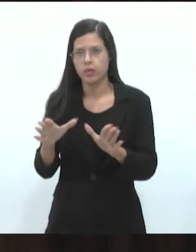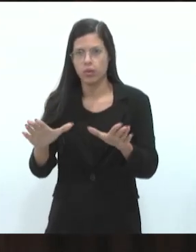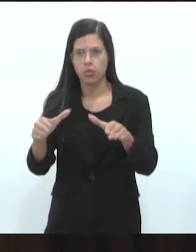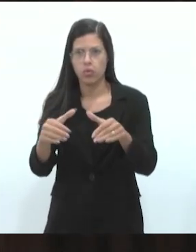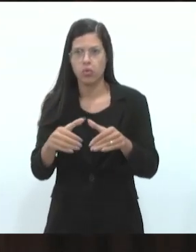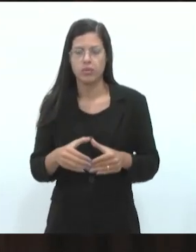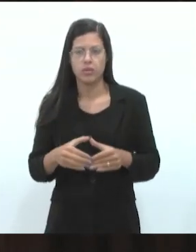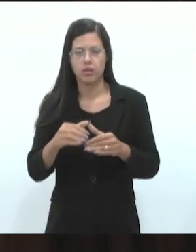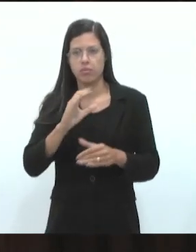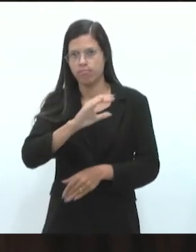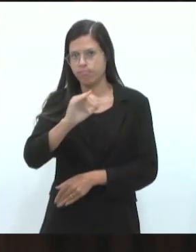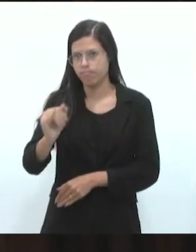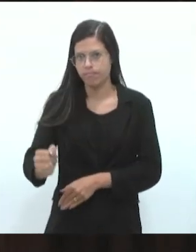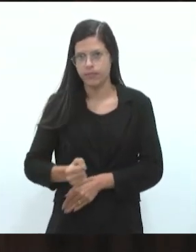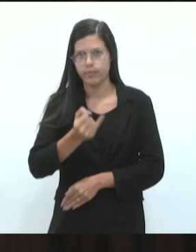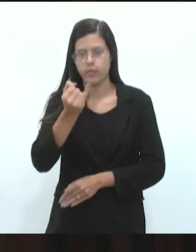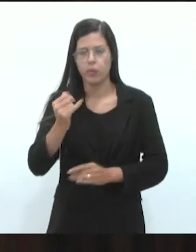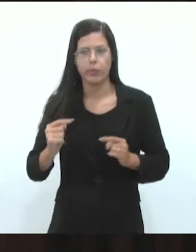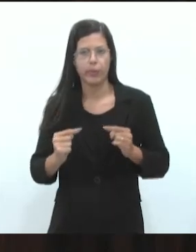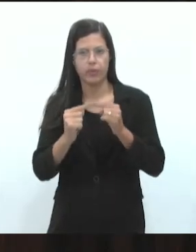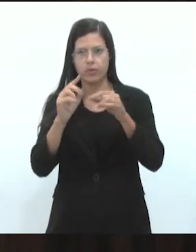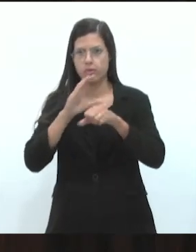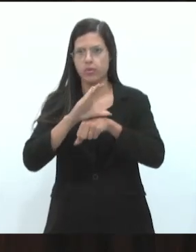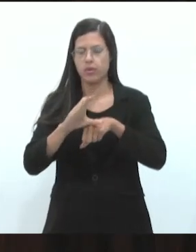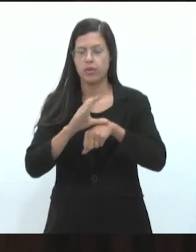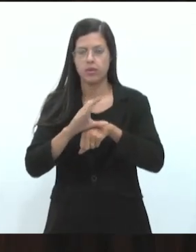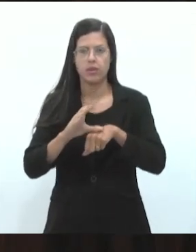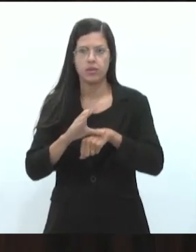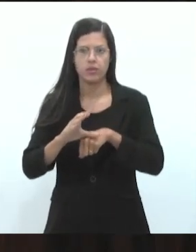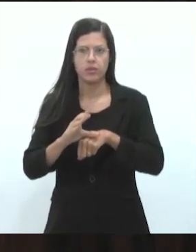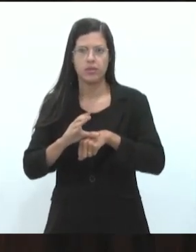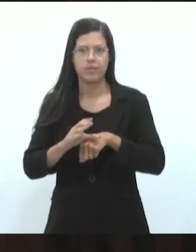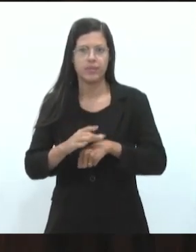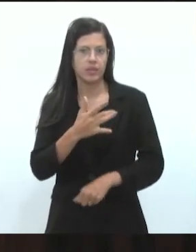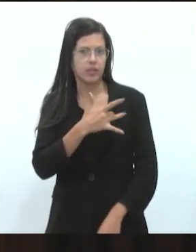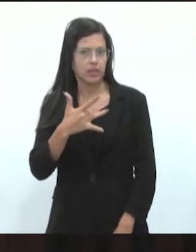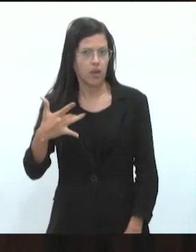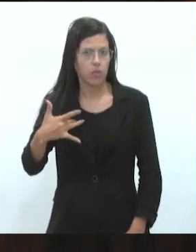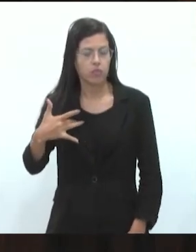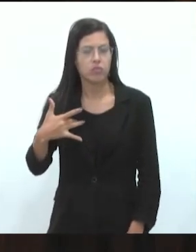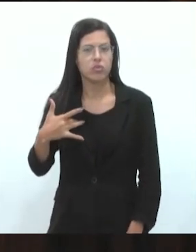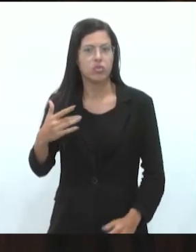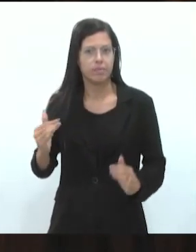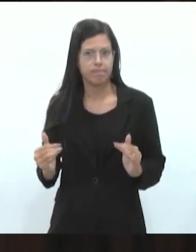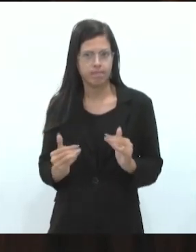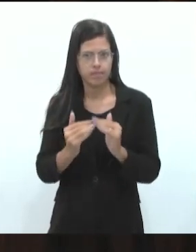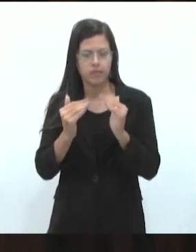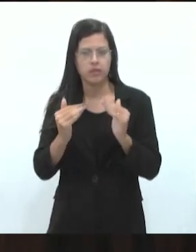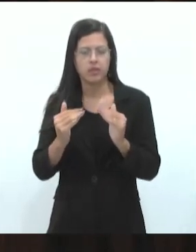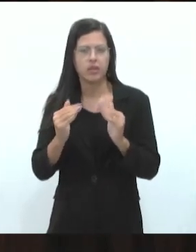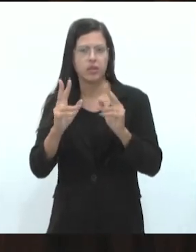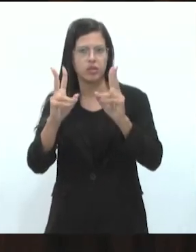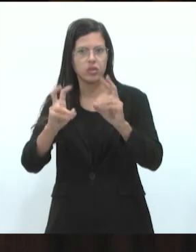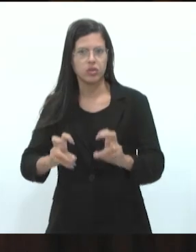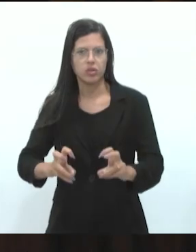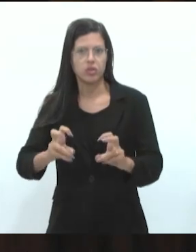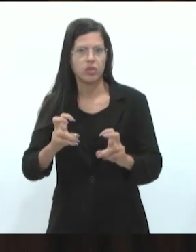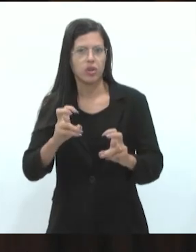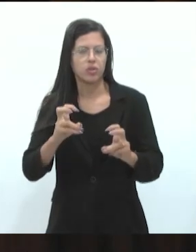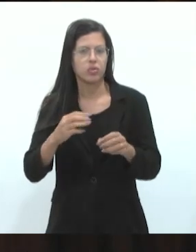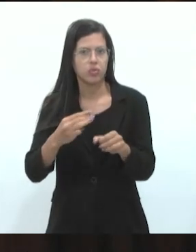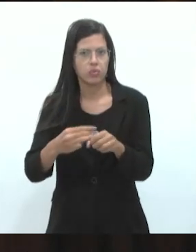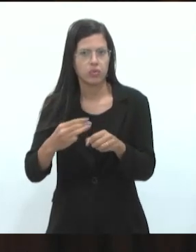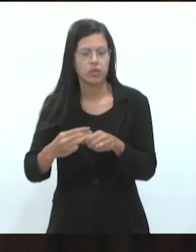de Constituição e Justiça pela Constitucionalidade, de Saúde favorável, de Assuntos Municipais